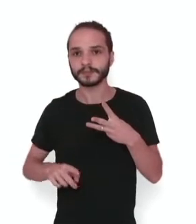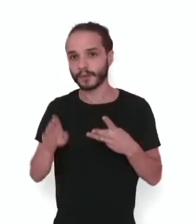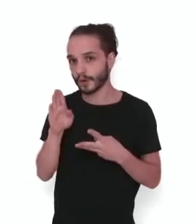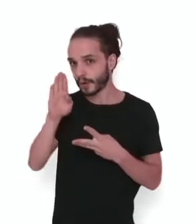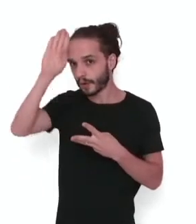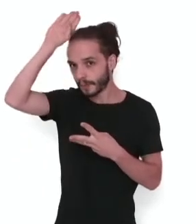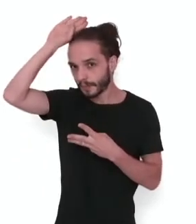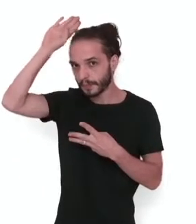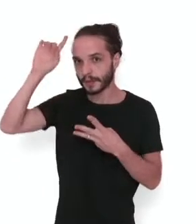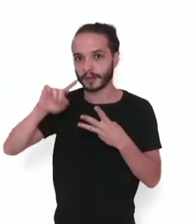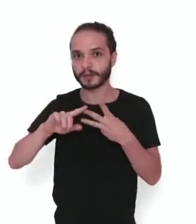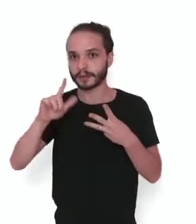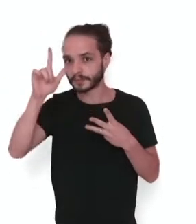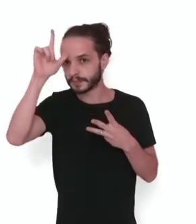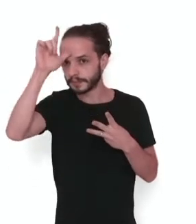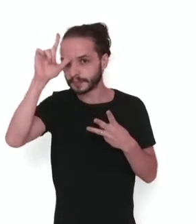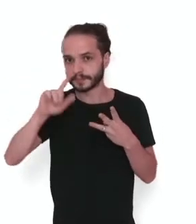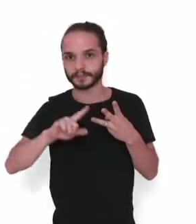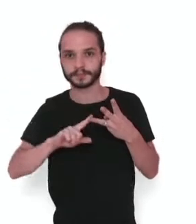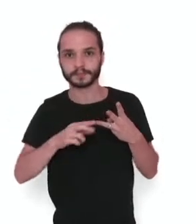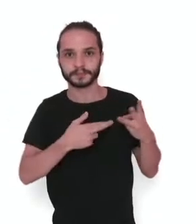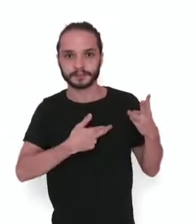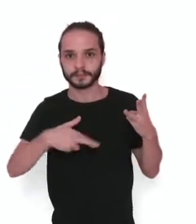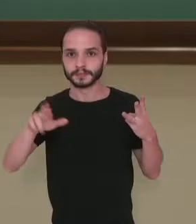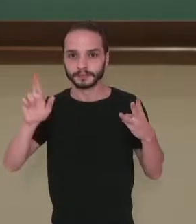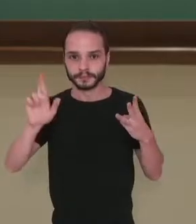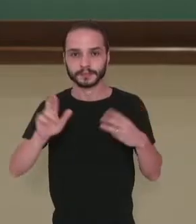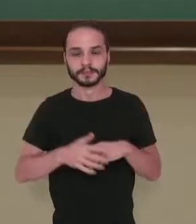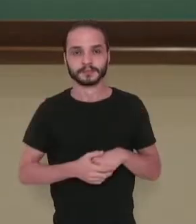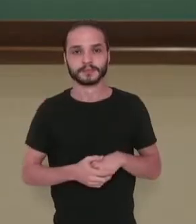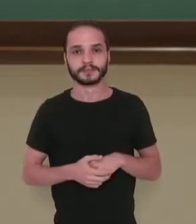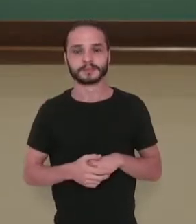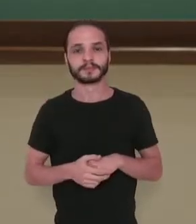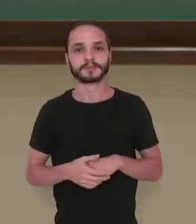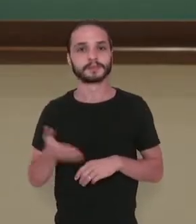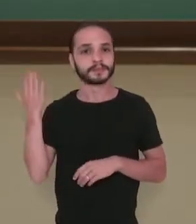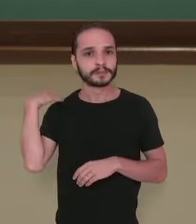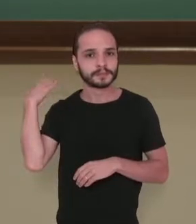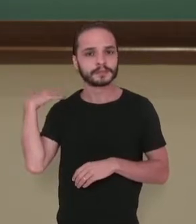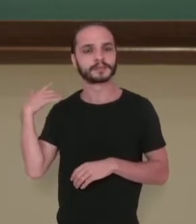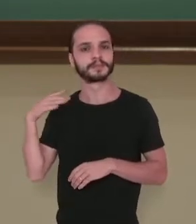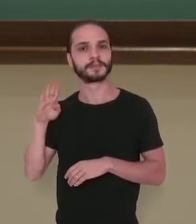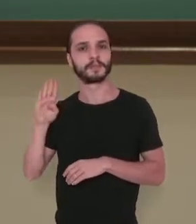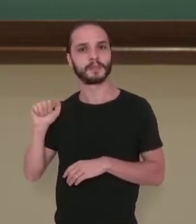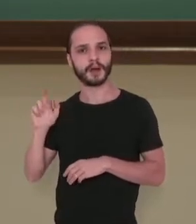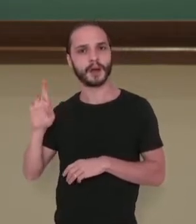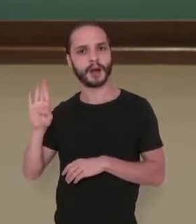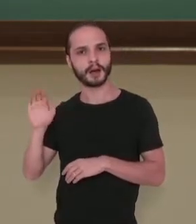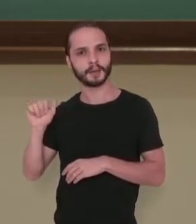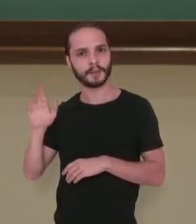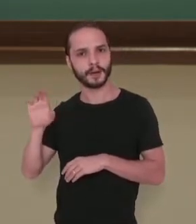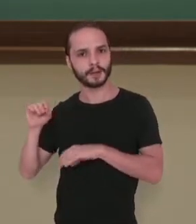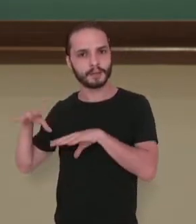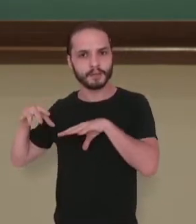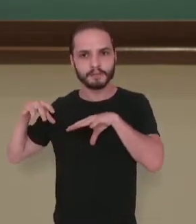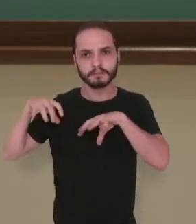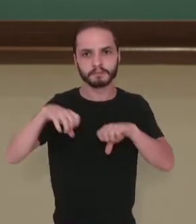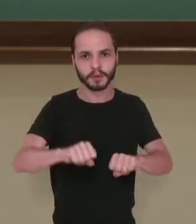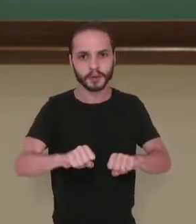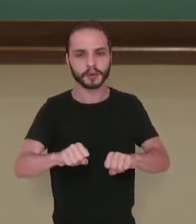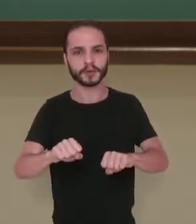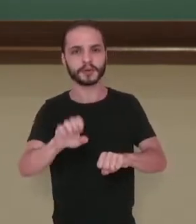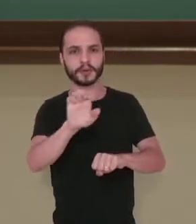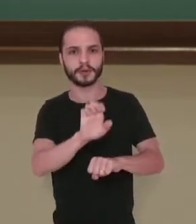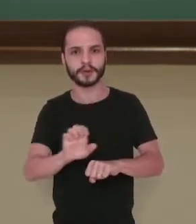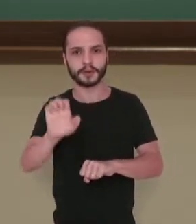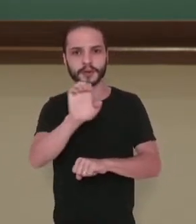germânica e religiosa, né? Por quê? Obviamente, como os bárbaros invadiram a Europa, né? Então os povos